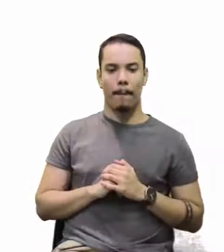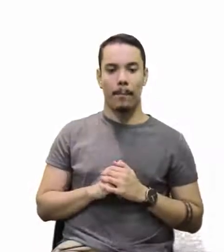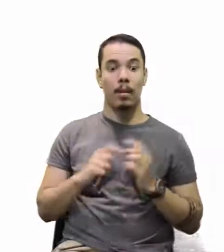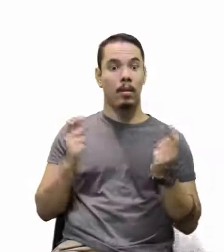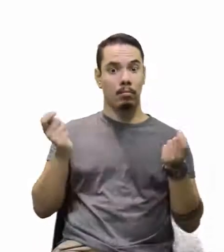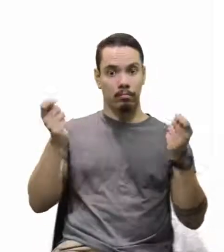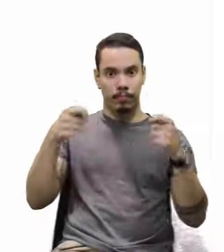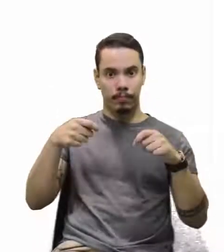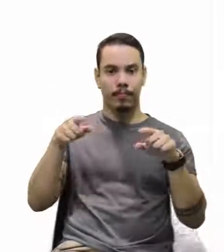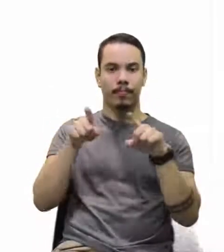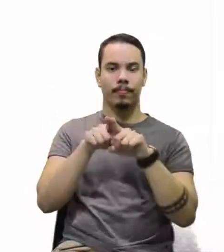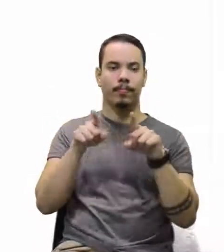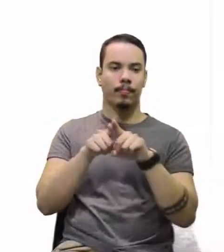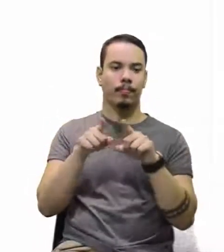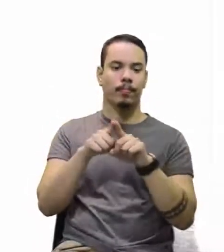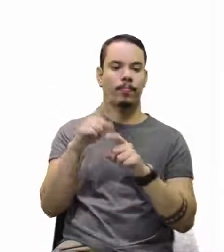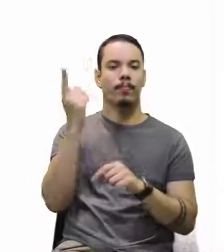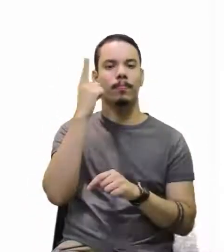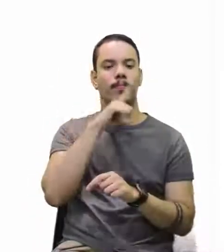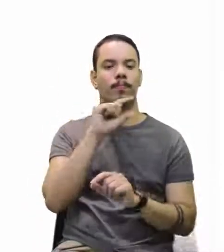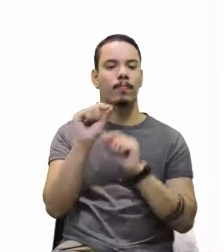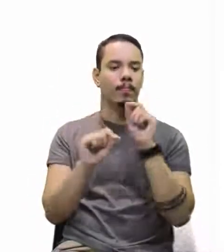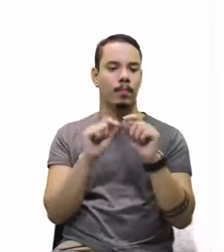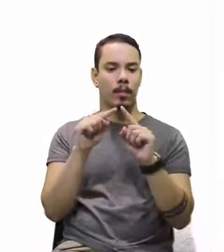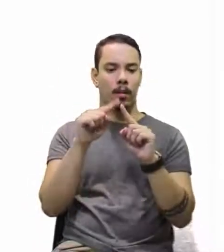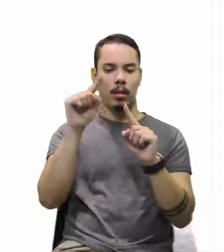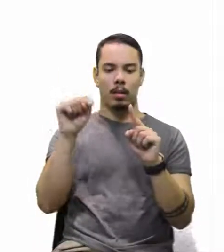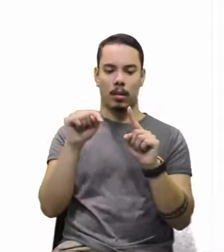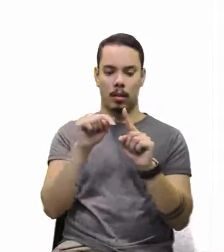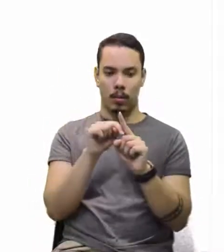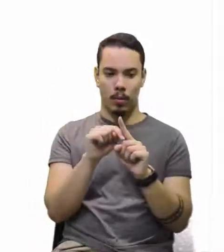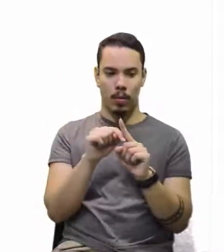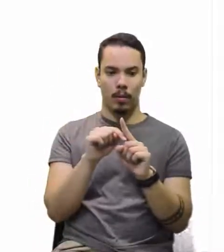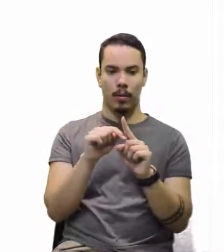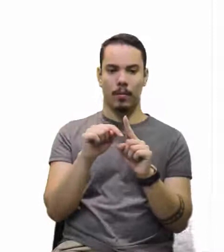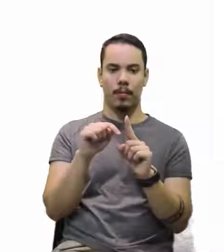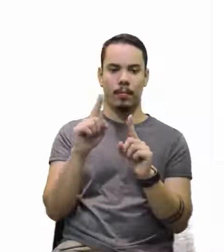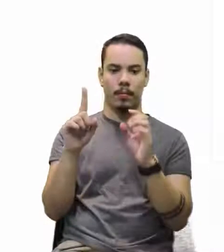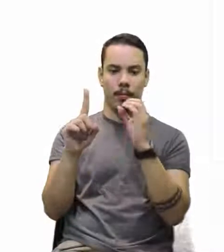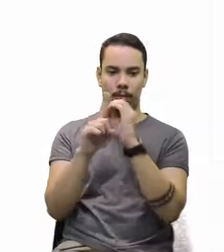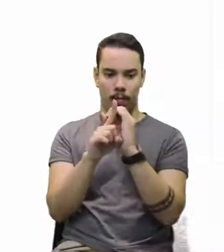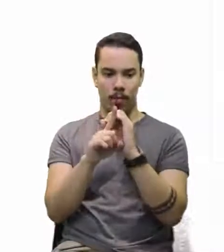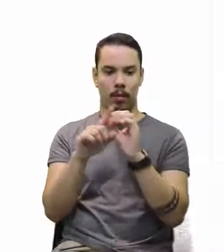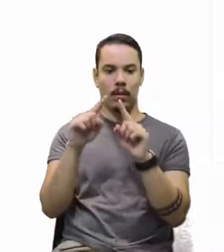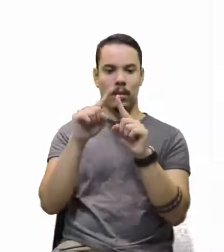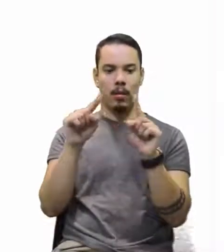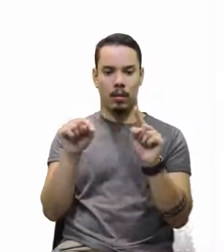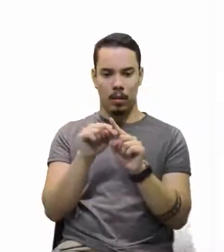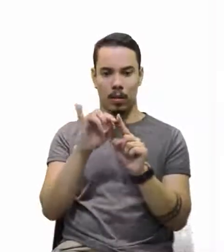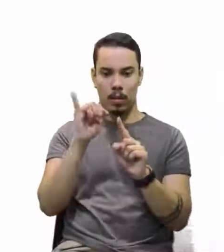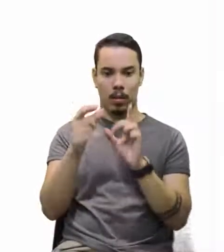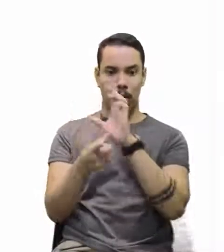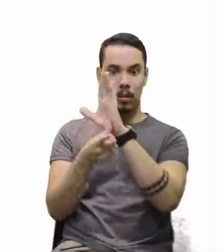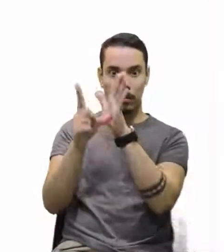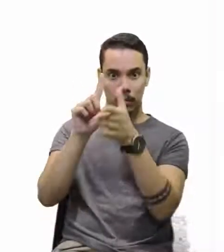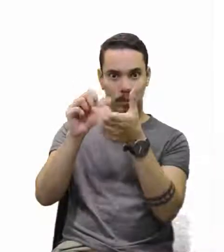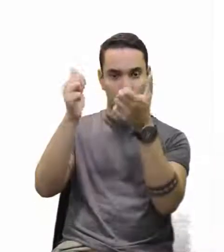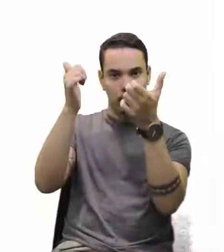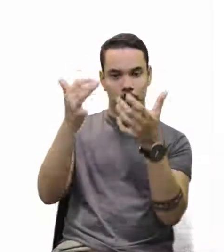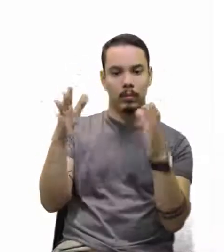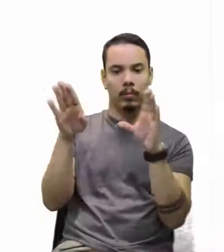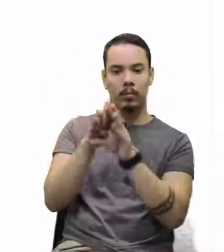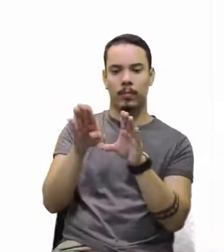ser também considerado o quê? Delta Φ, L, delta I, que nós vimos um pouco antes. Isso aqui é delta